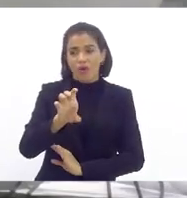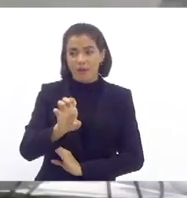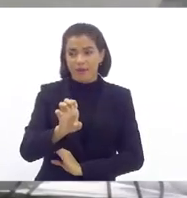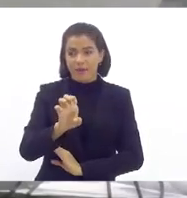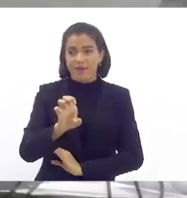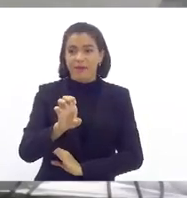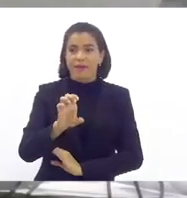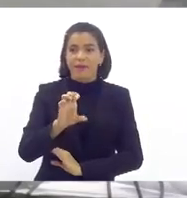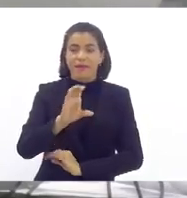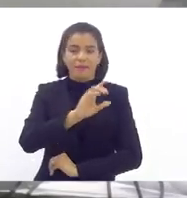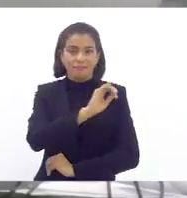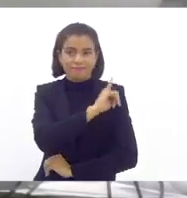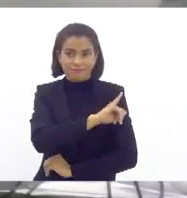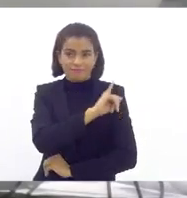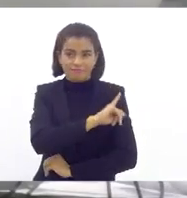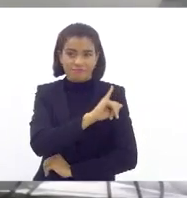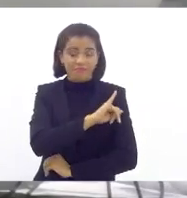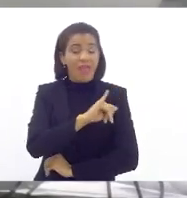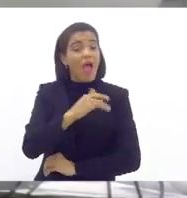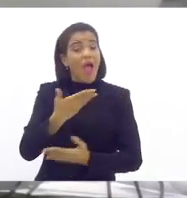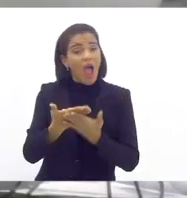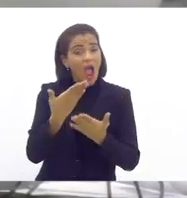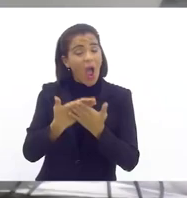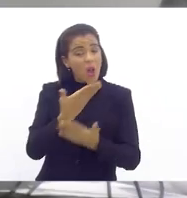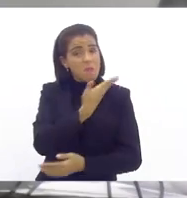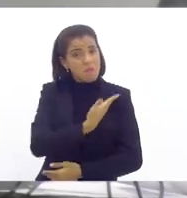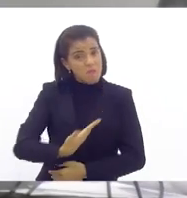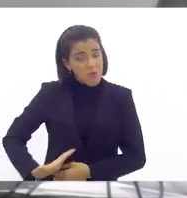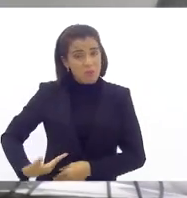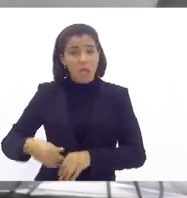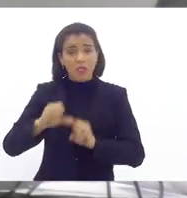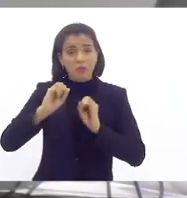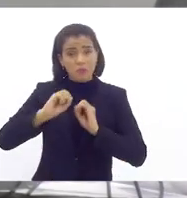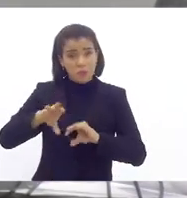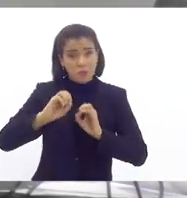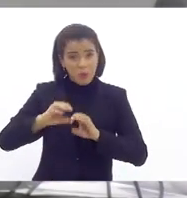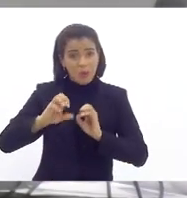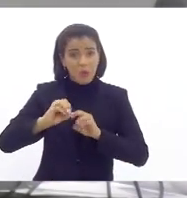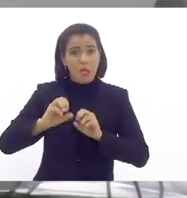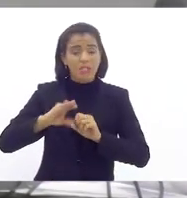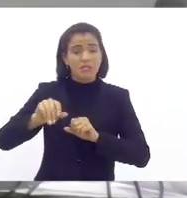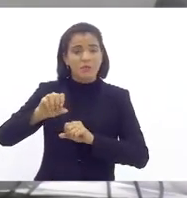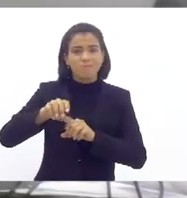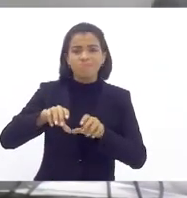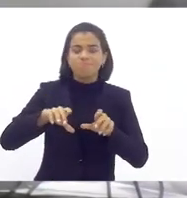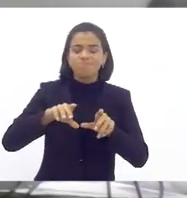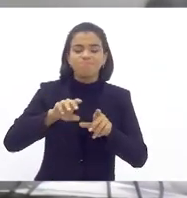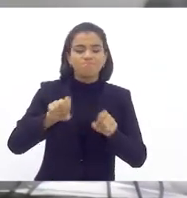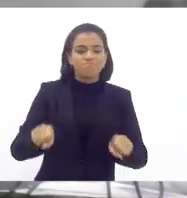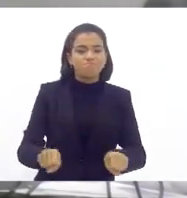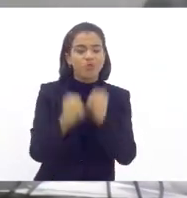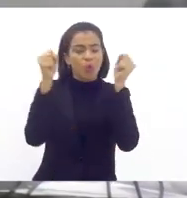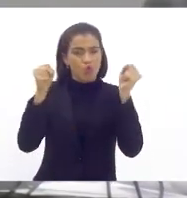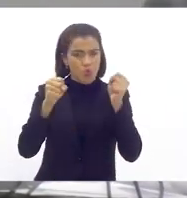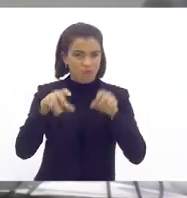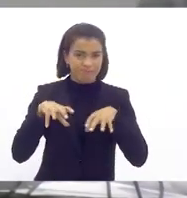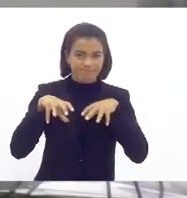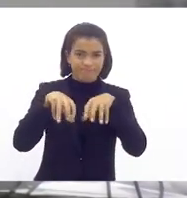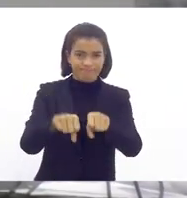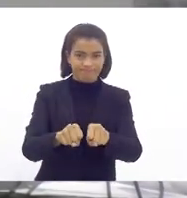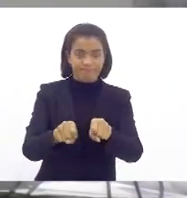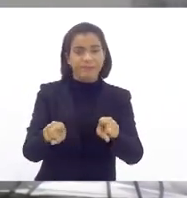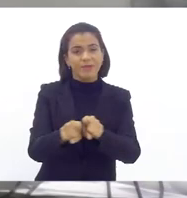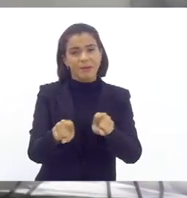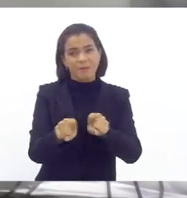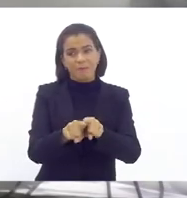aulões, aula pública antirracista, educação decolonial. Vamos chamar a Isabel Seixas de Mello,